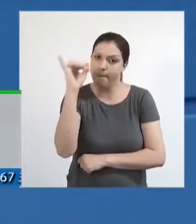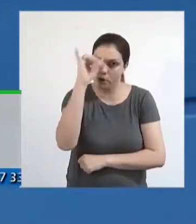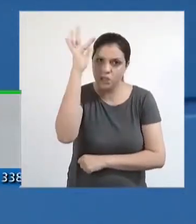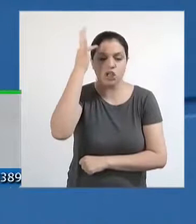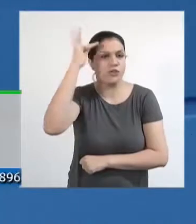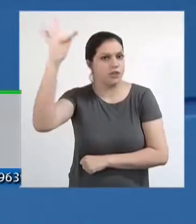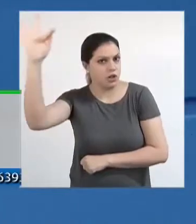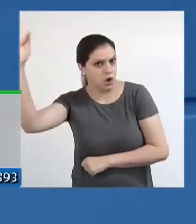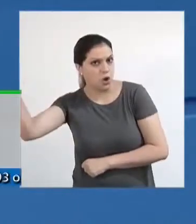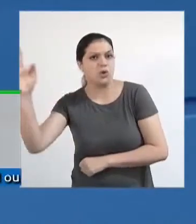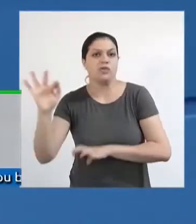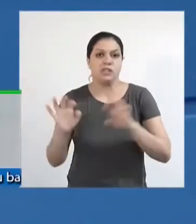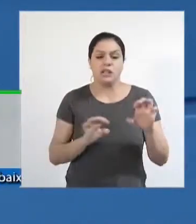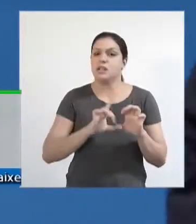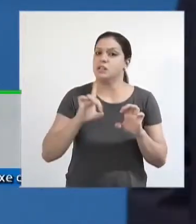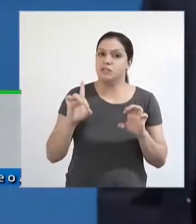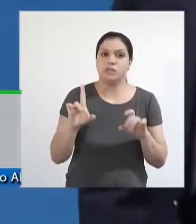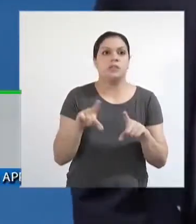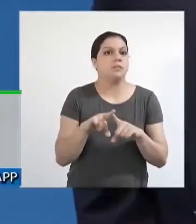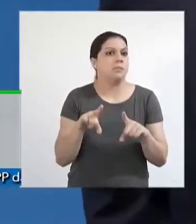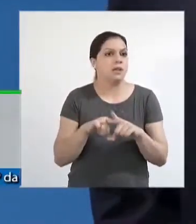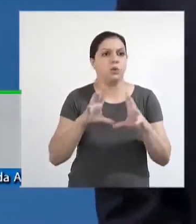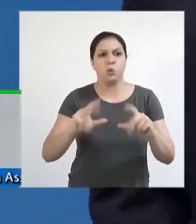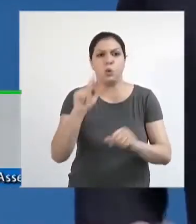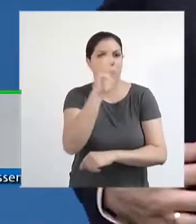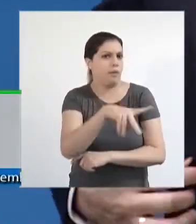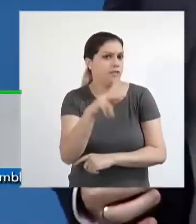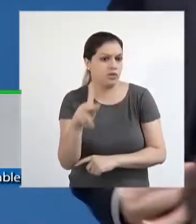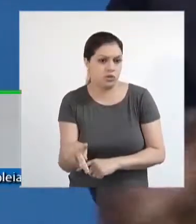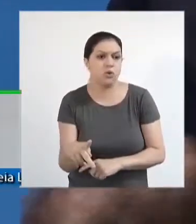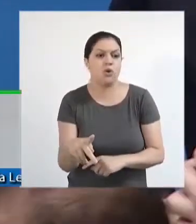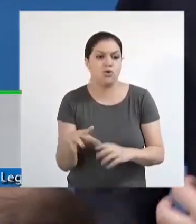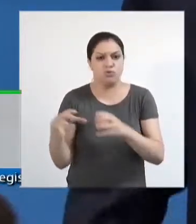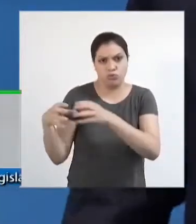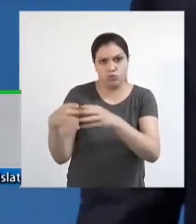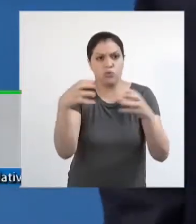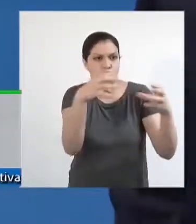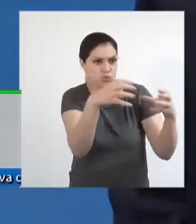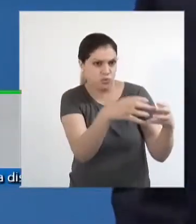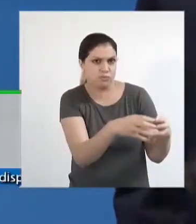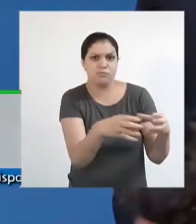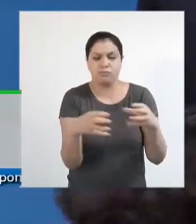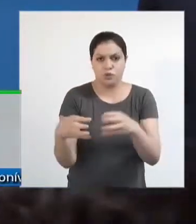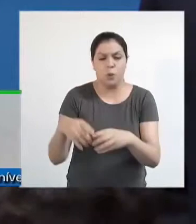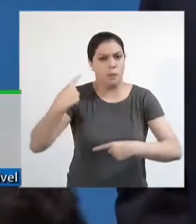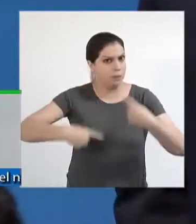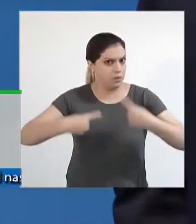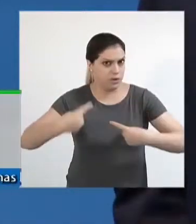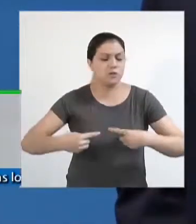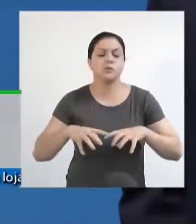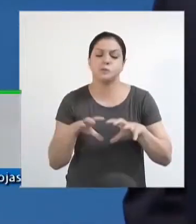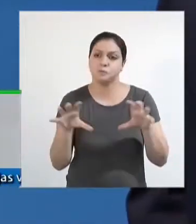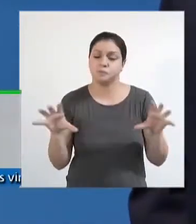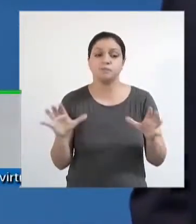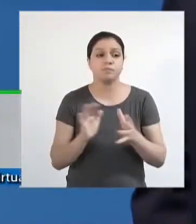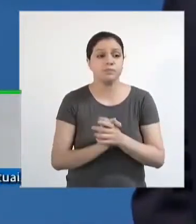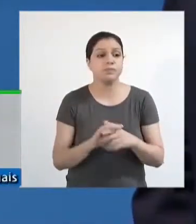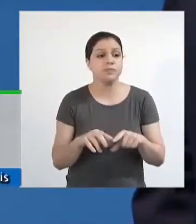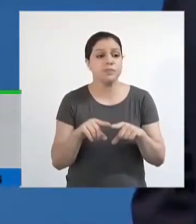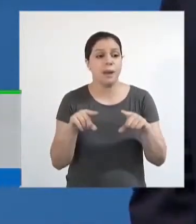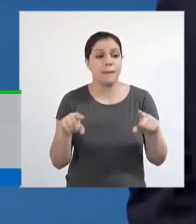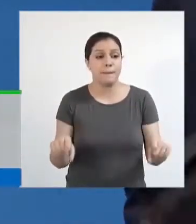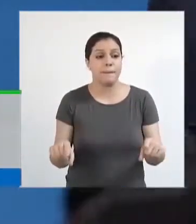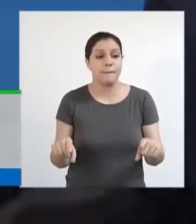direita, professor de esquerda. Infelizmente, eu quero dizer que contingenciamento é um instrumento da administração